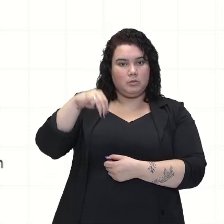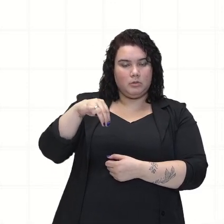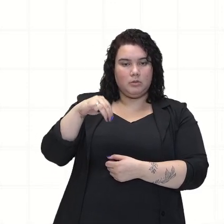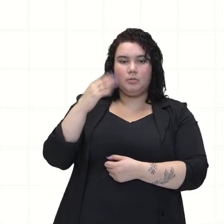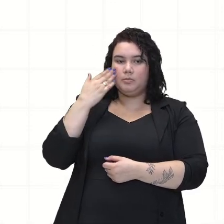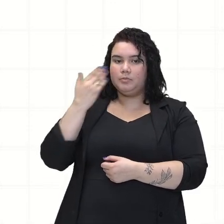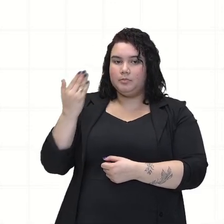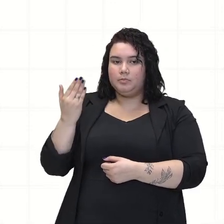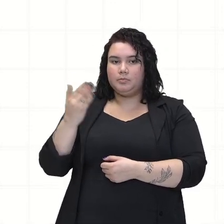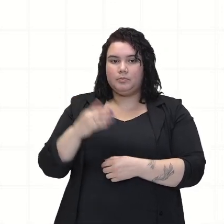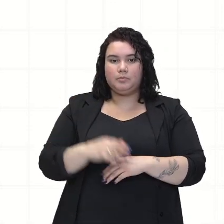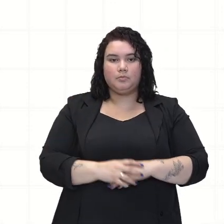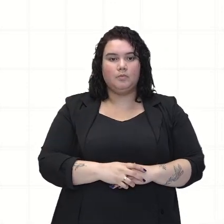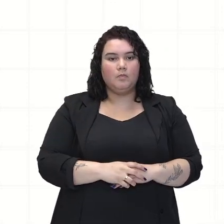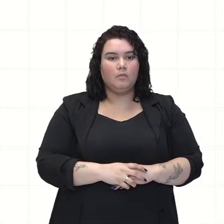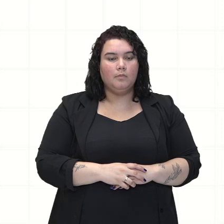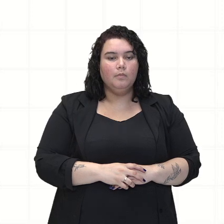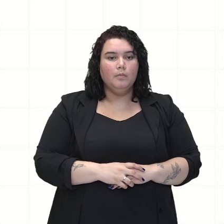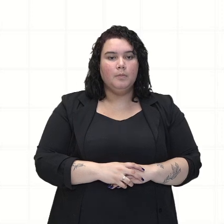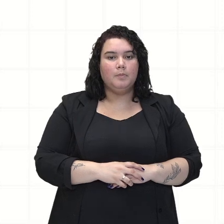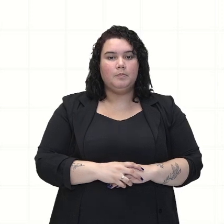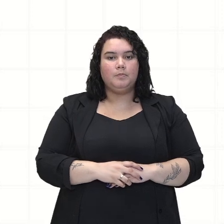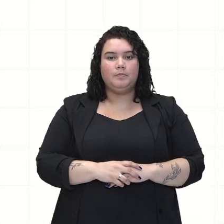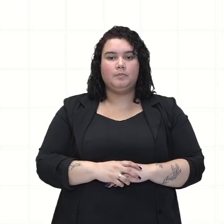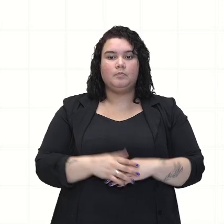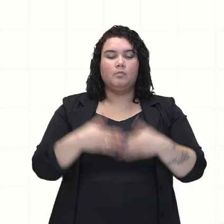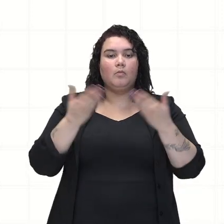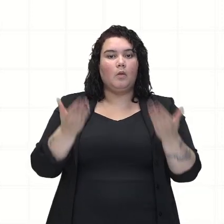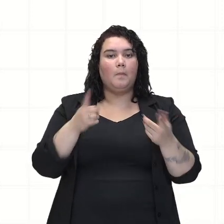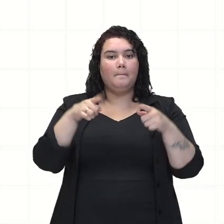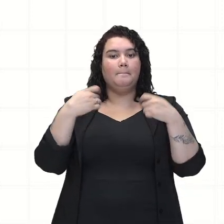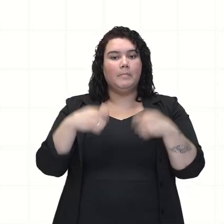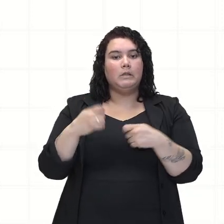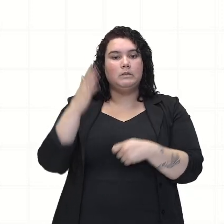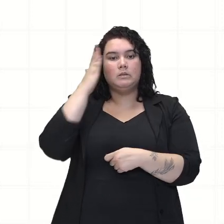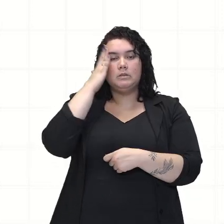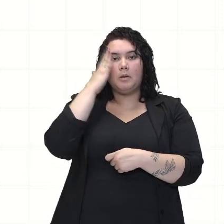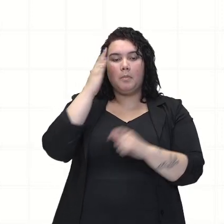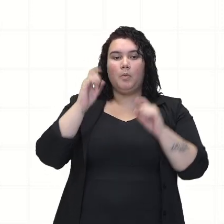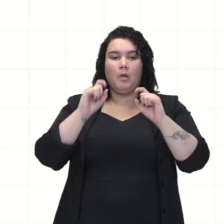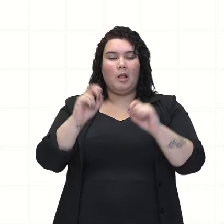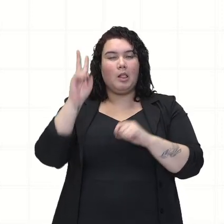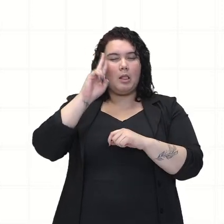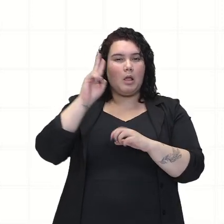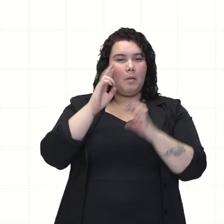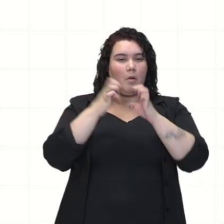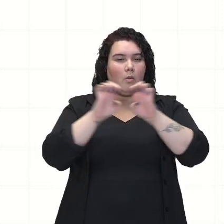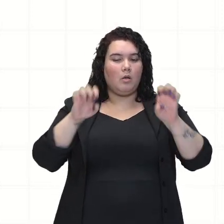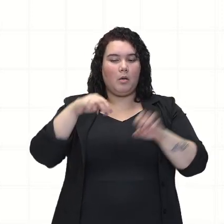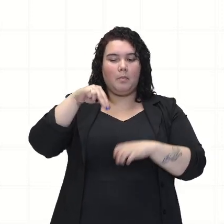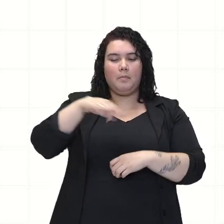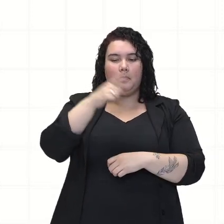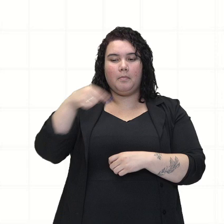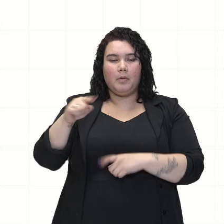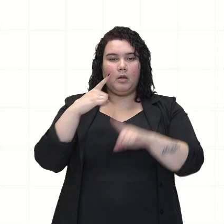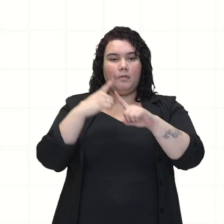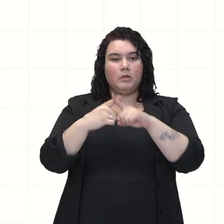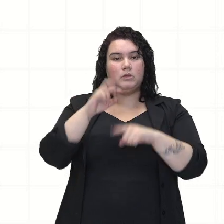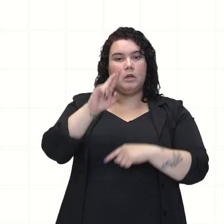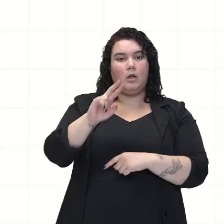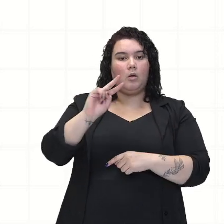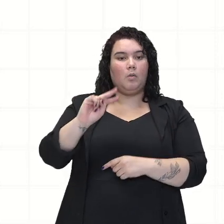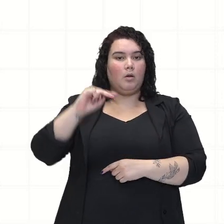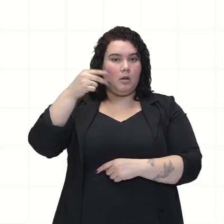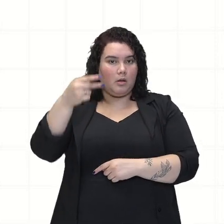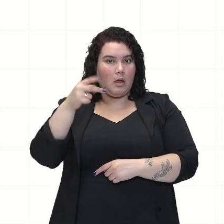5 centímetros. Então, o que você precisa lembrar? Da fórmula π vezes r ao quadrado, que